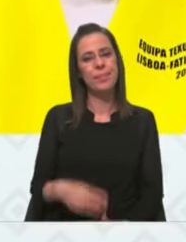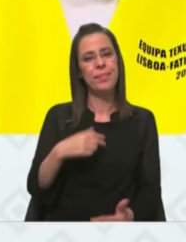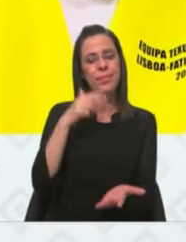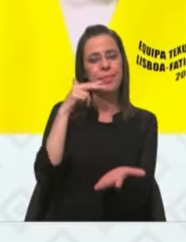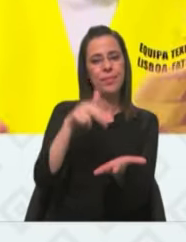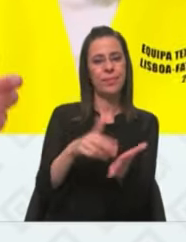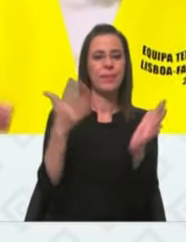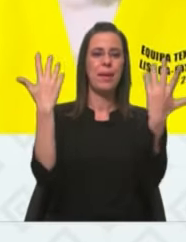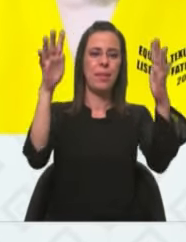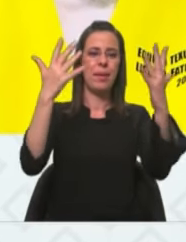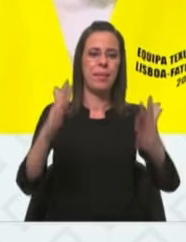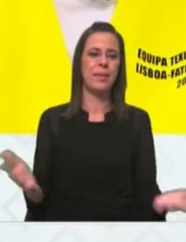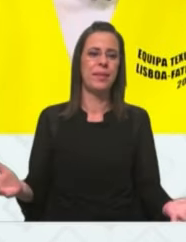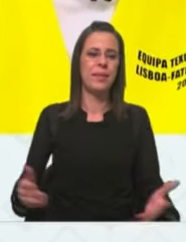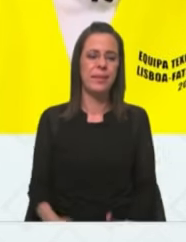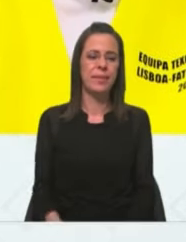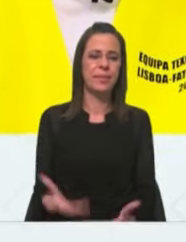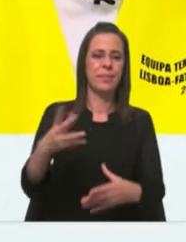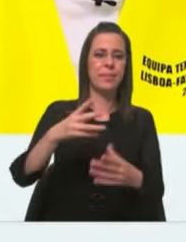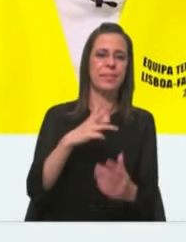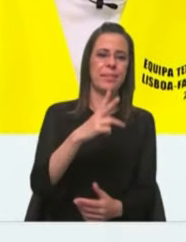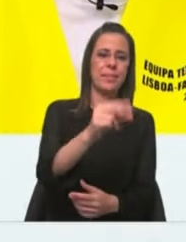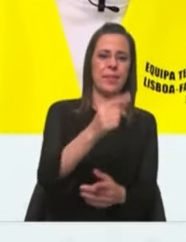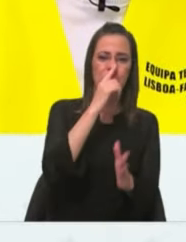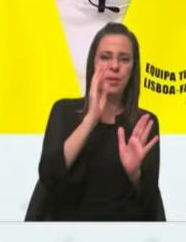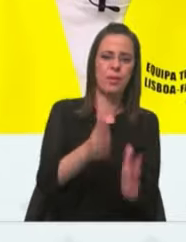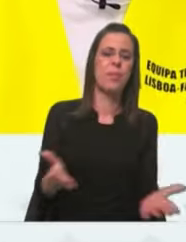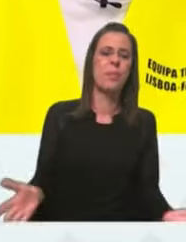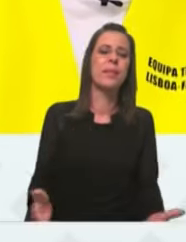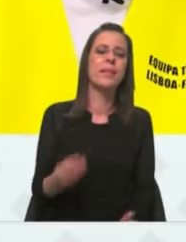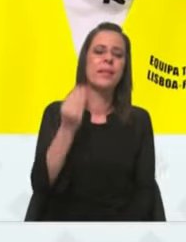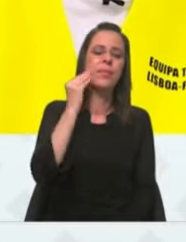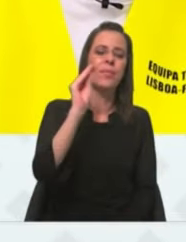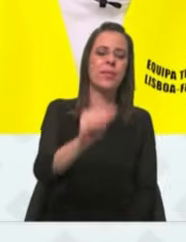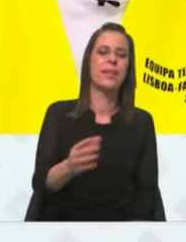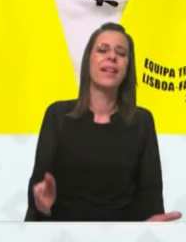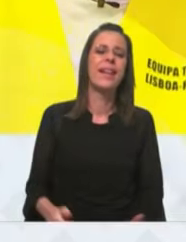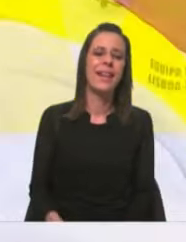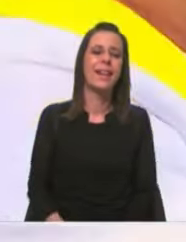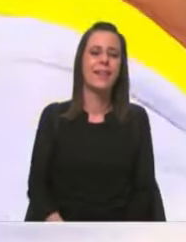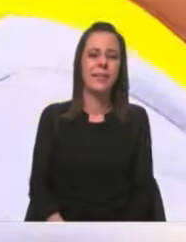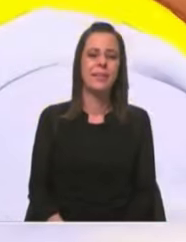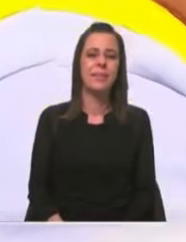estar para aplaudir e para fazer par contigo quando for preciso. Muitos beijinhos.